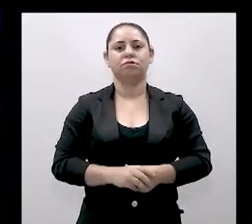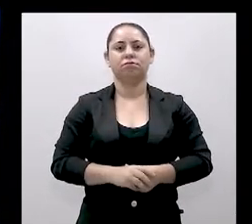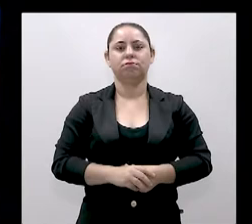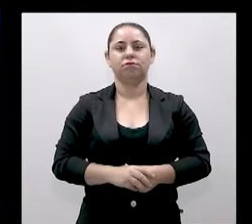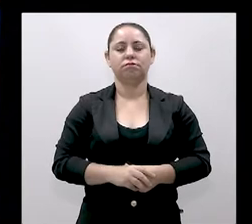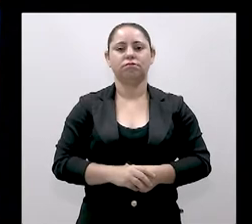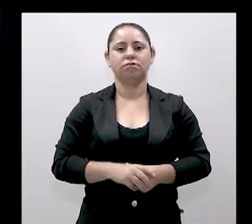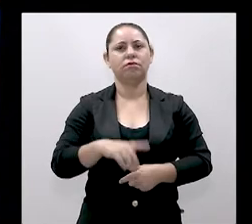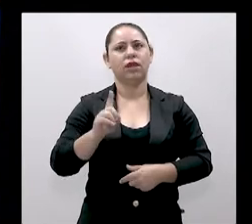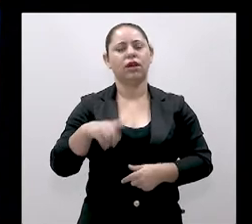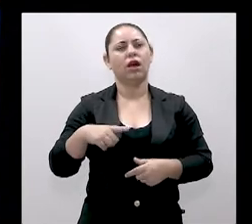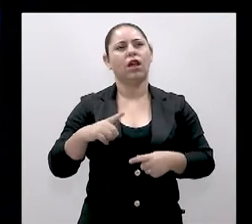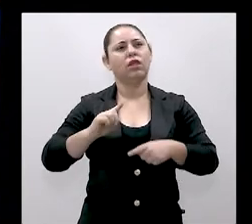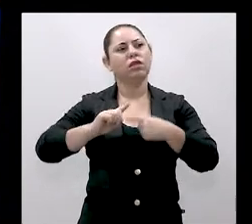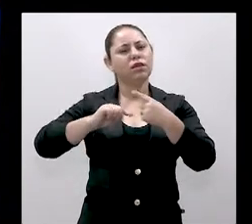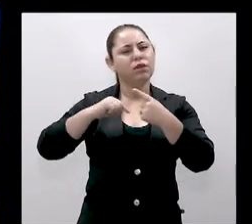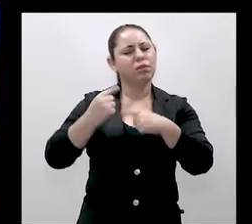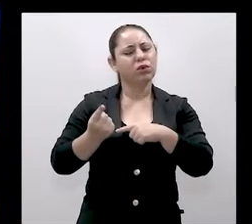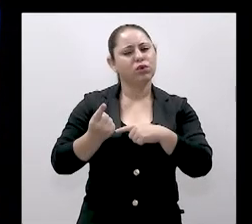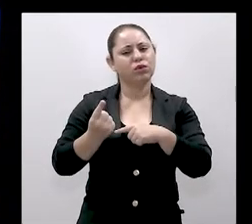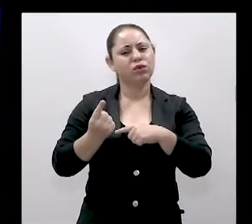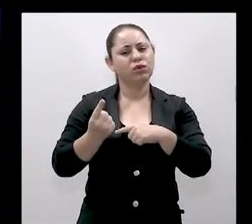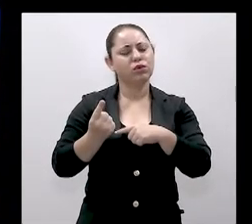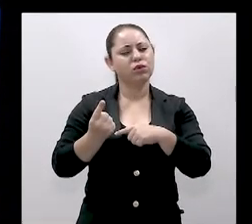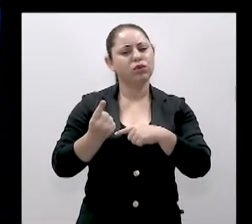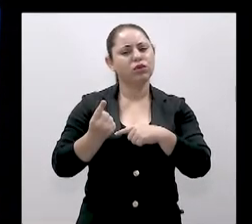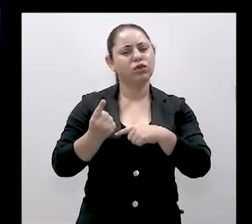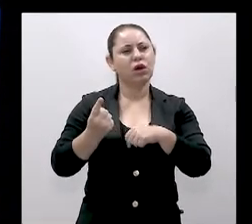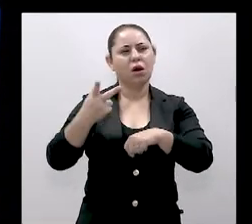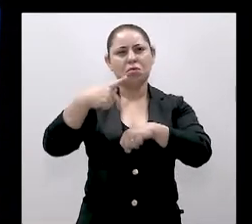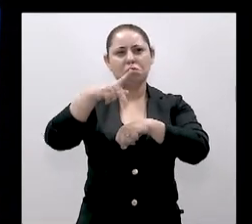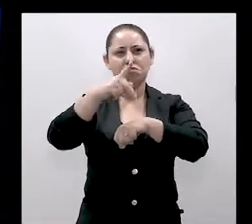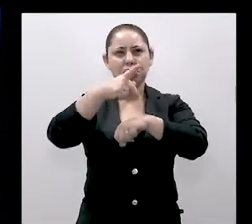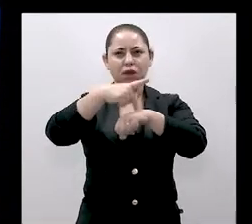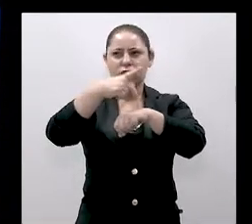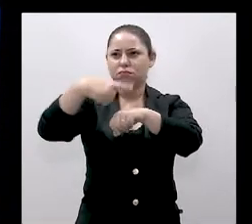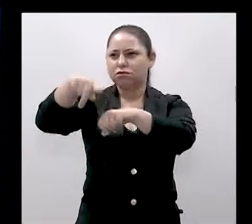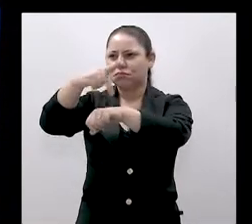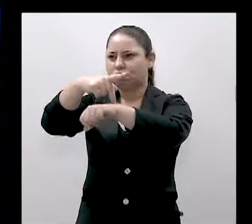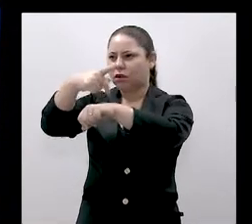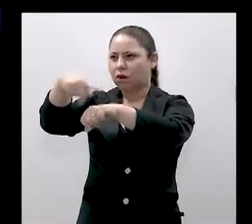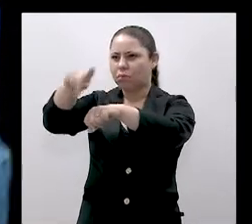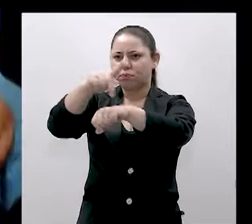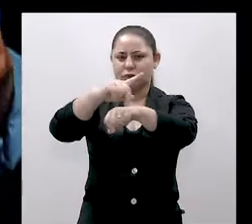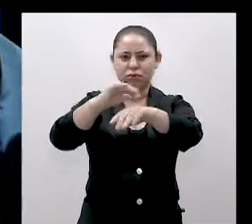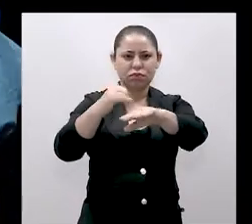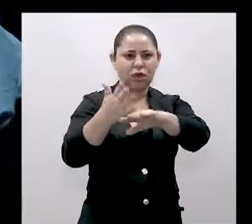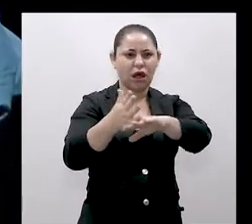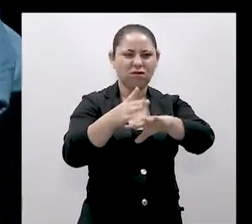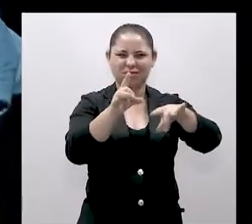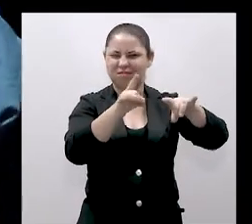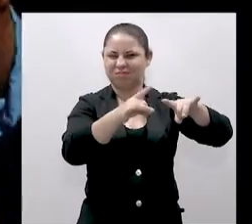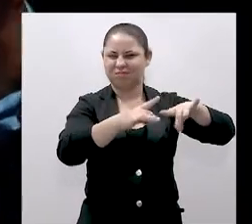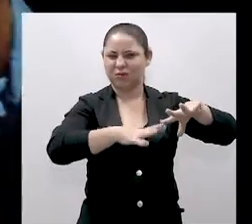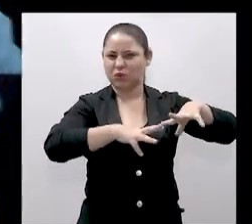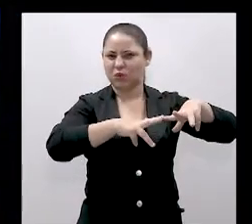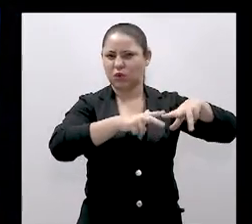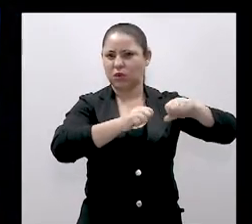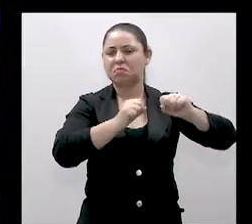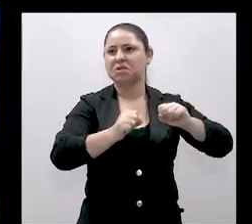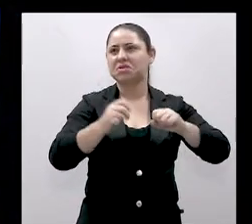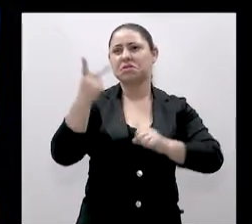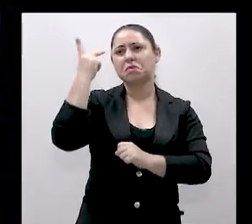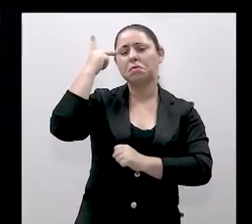depois disso eu sair pelo mundo eu e o primeiro larguei tudo podia tá em São Paulo